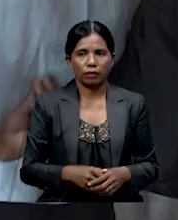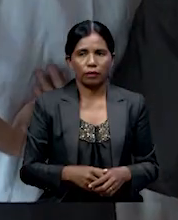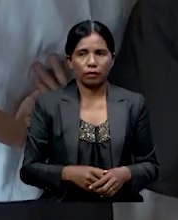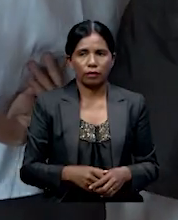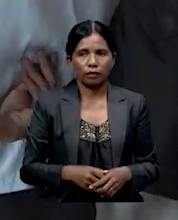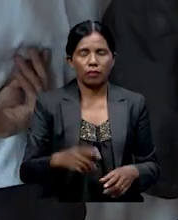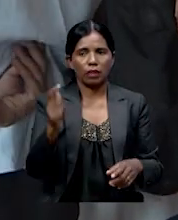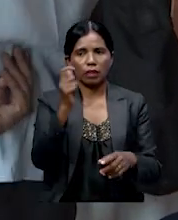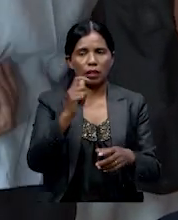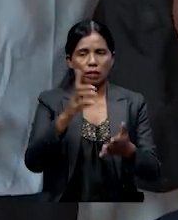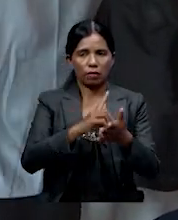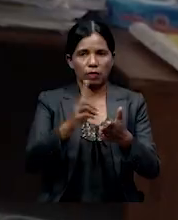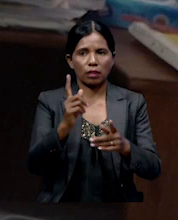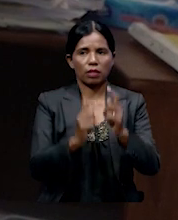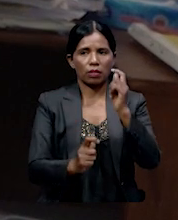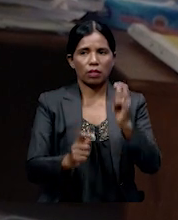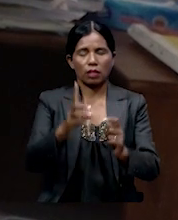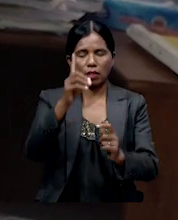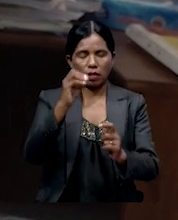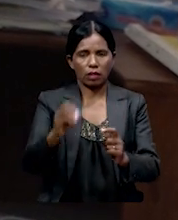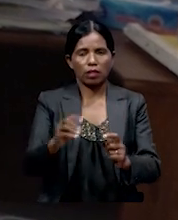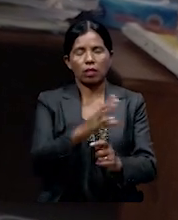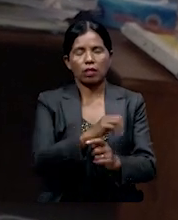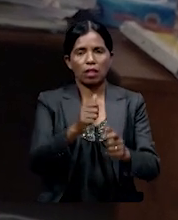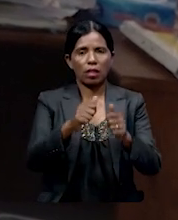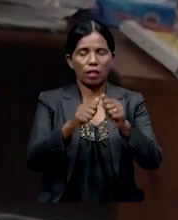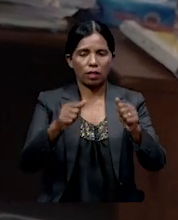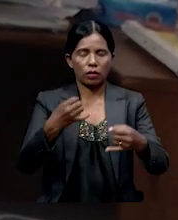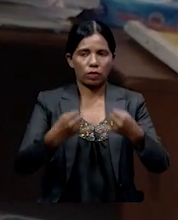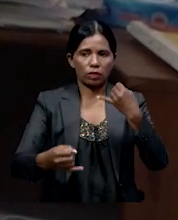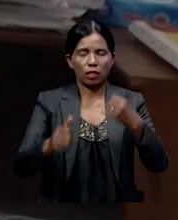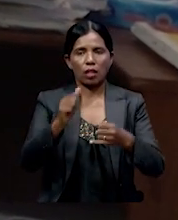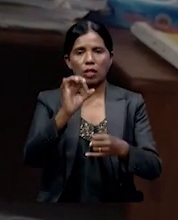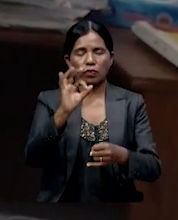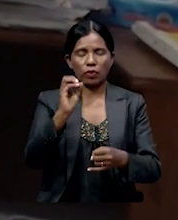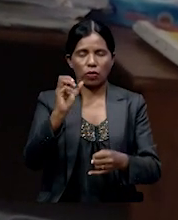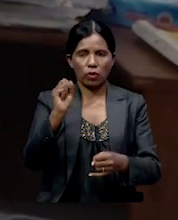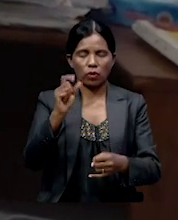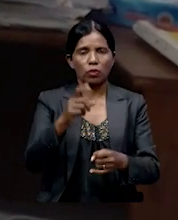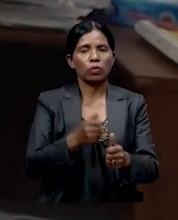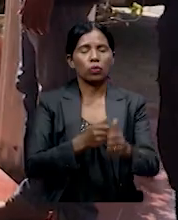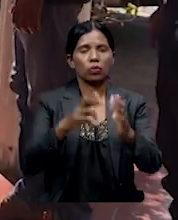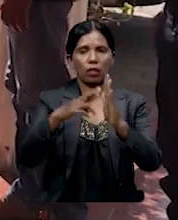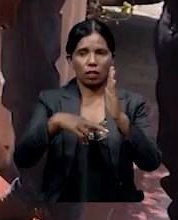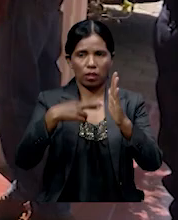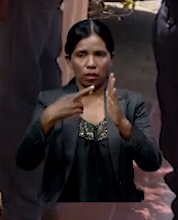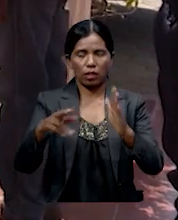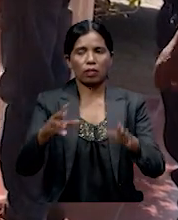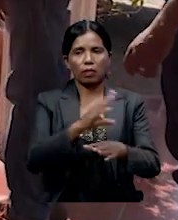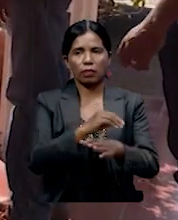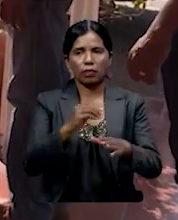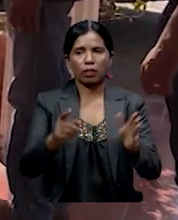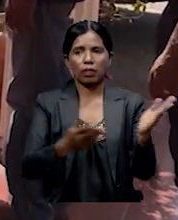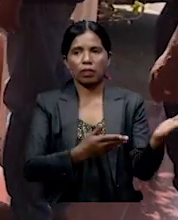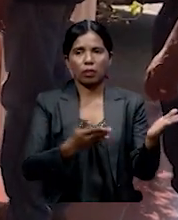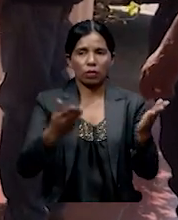Ia terça semana ne Tribunal Distrital Dili, juiz administrador Afonso Carmona hateten tui regra banhira parte procurador hatama